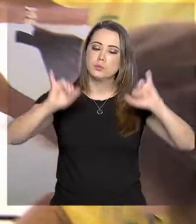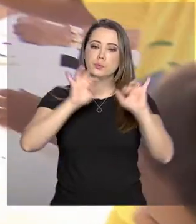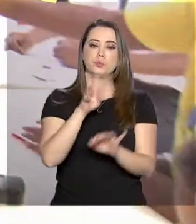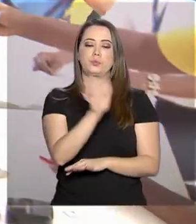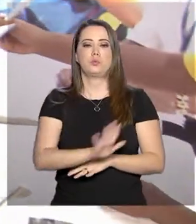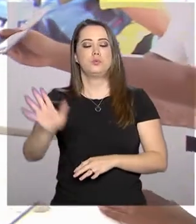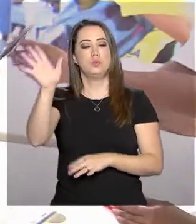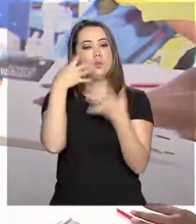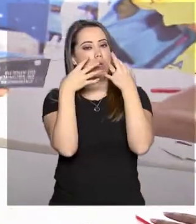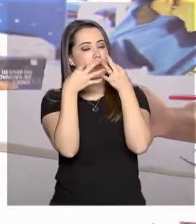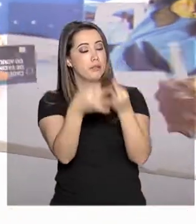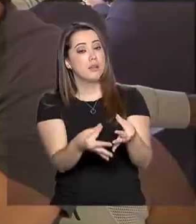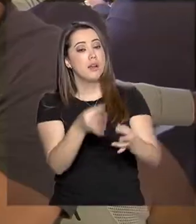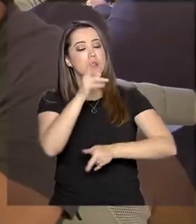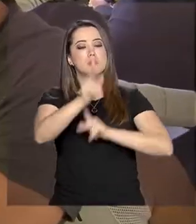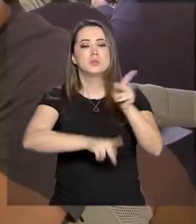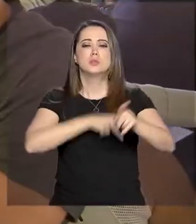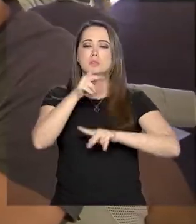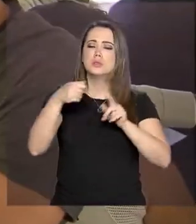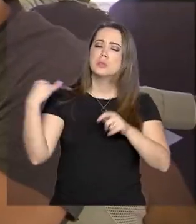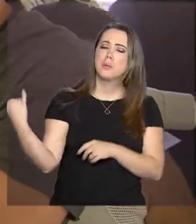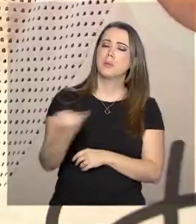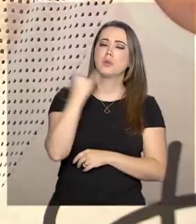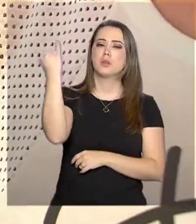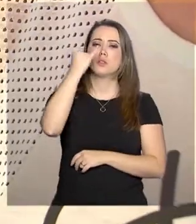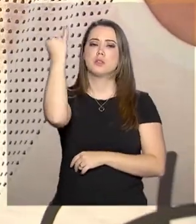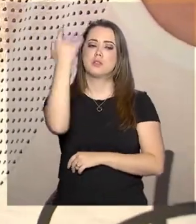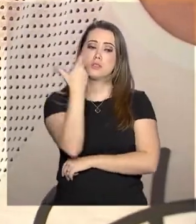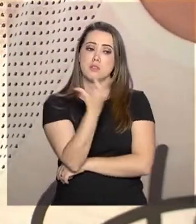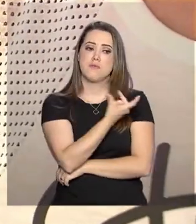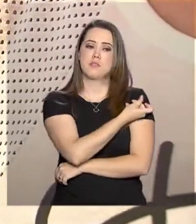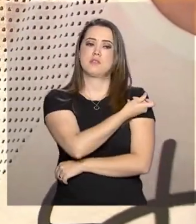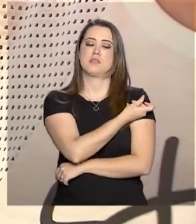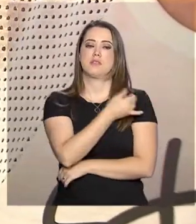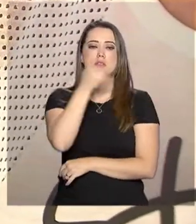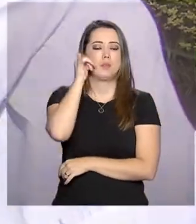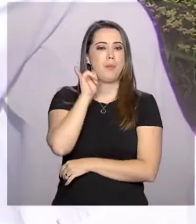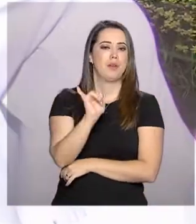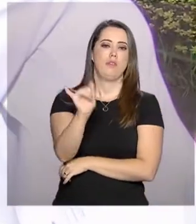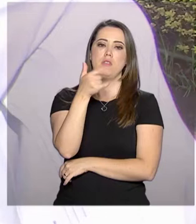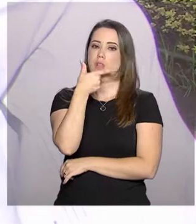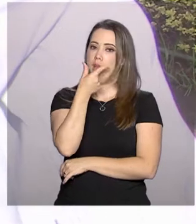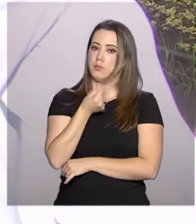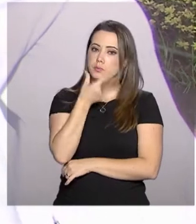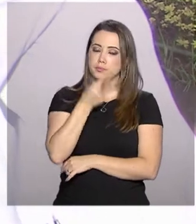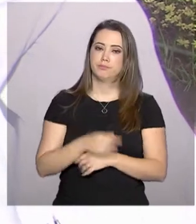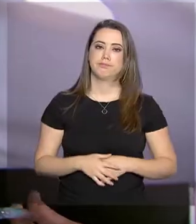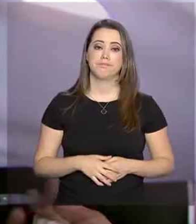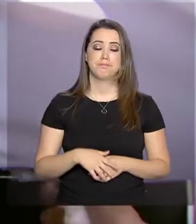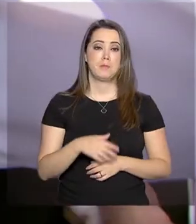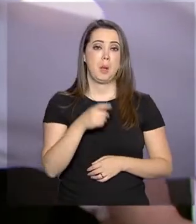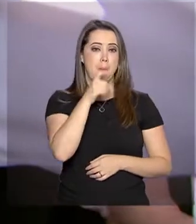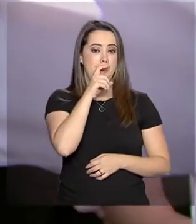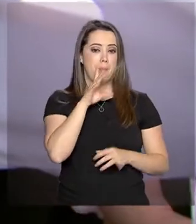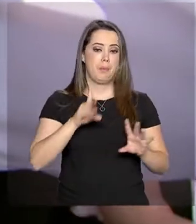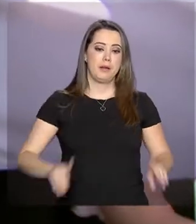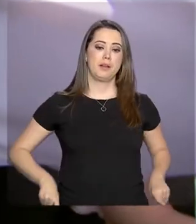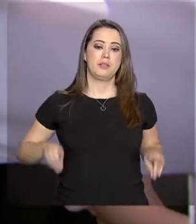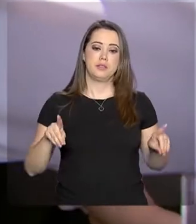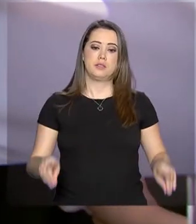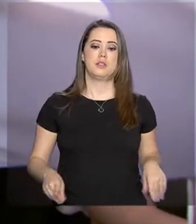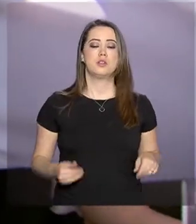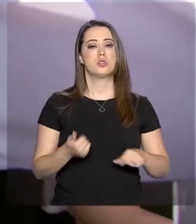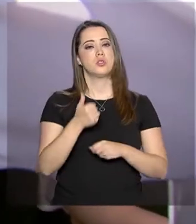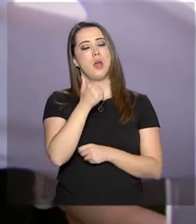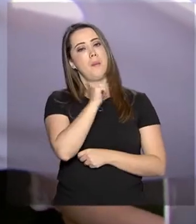foi alertar a população sobre a importância da imunização contra a gripe. Meu pai é cadeirante, minha mãe tem 91 anos, tem